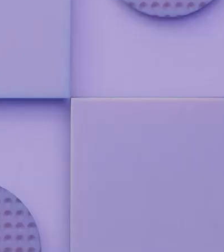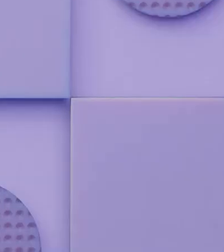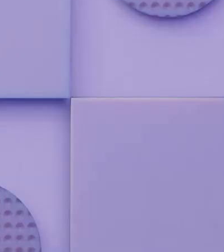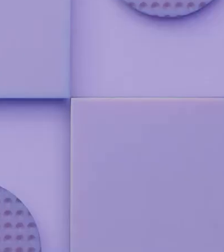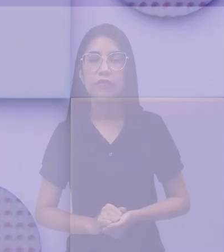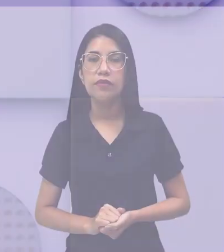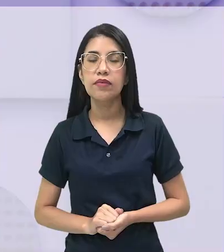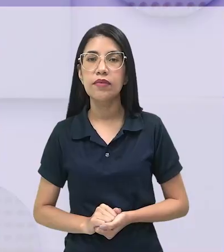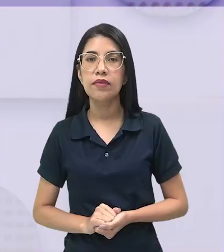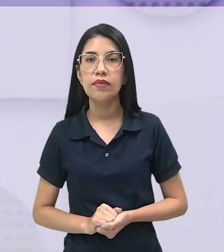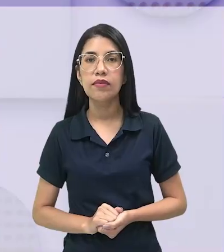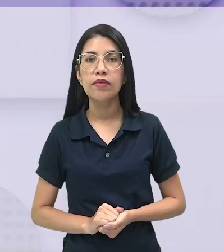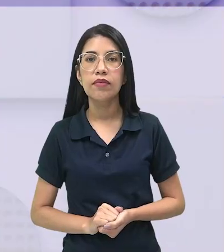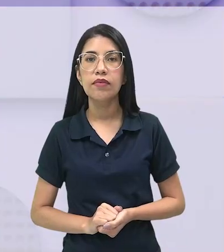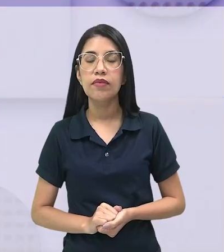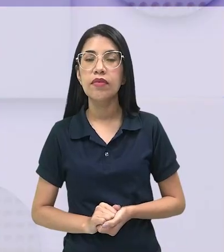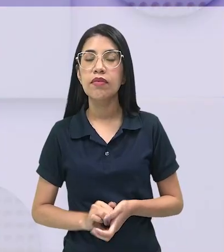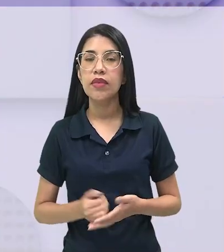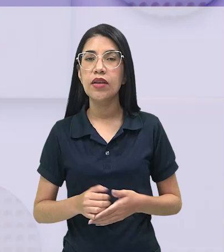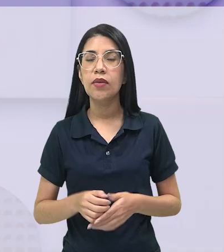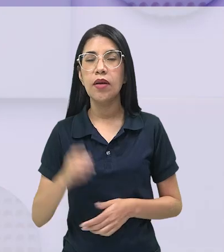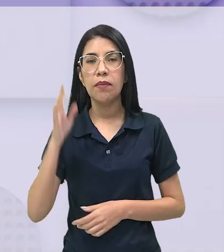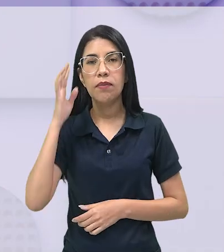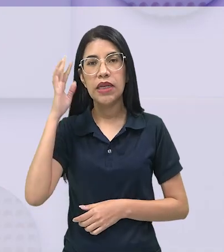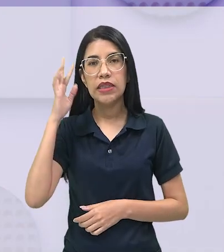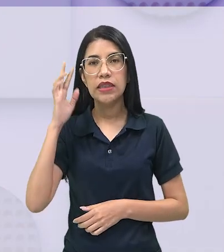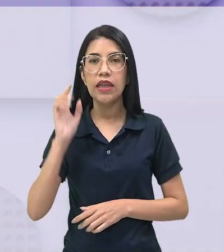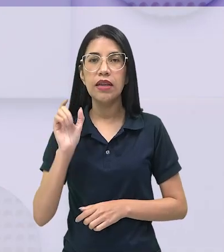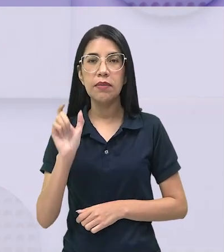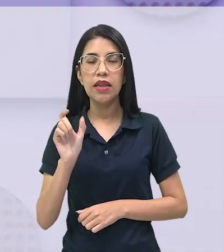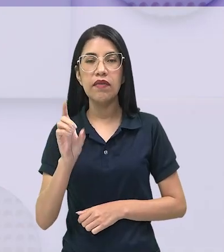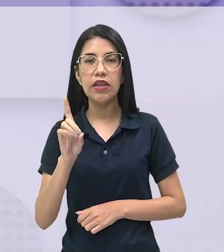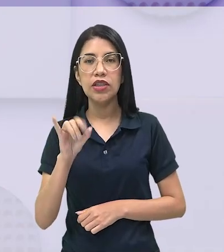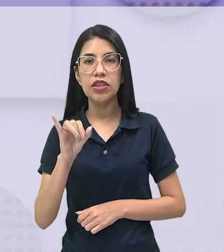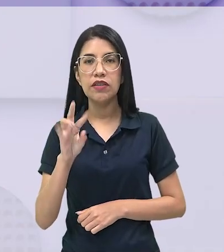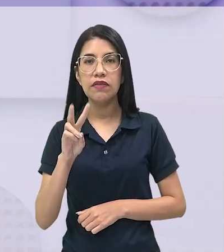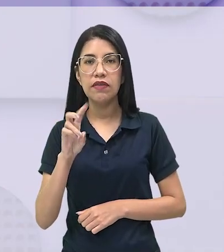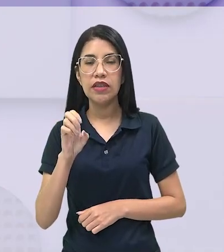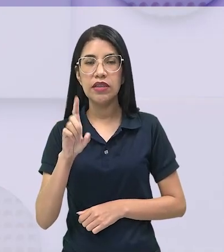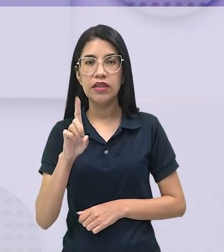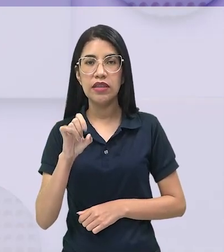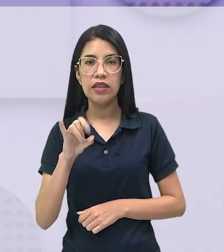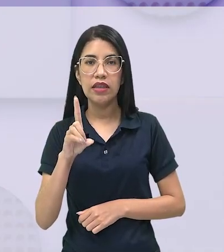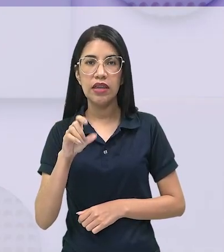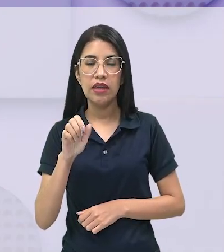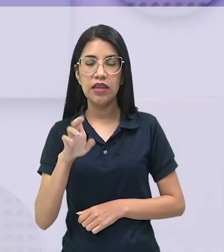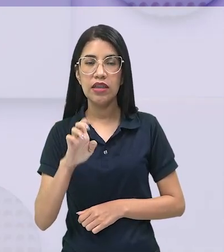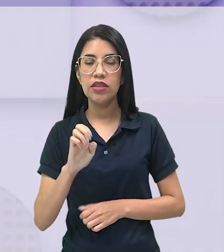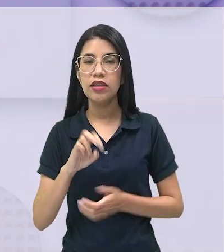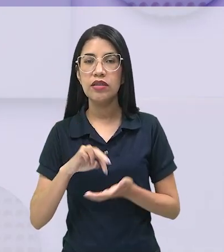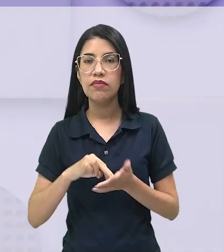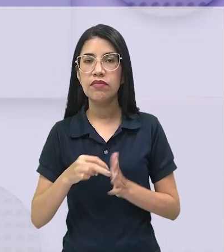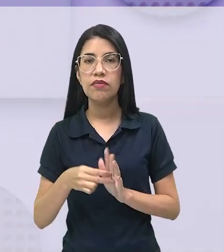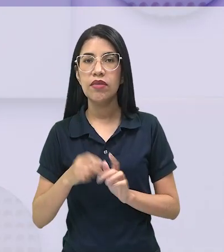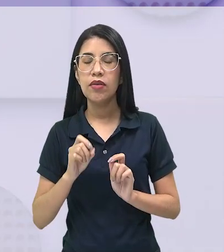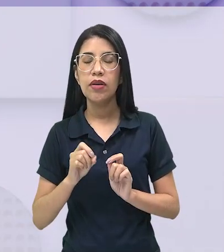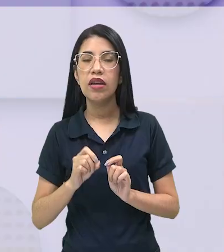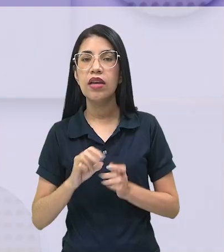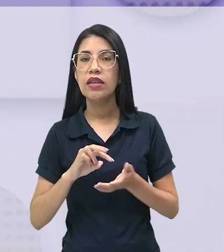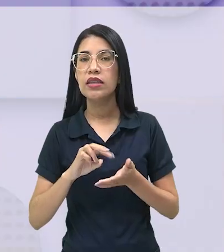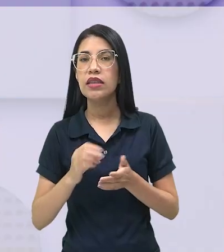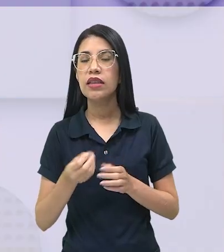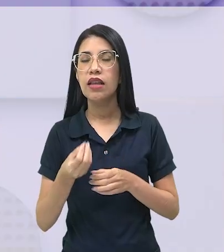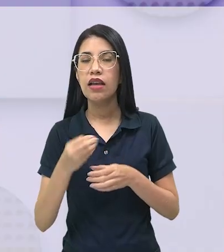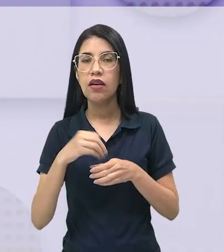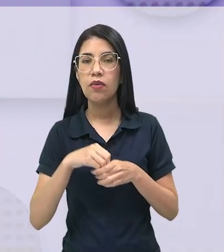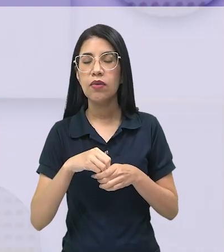Então, pensar em diversidade é também pensar naquilo que a Declaração Universal